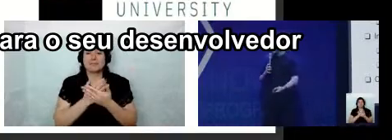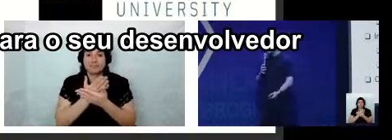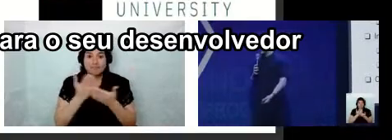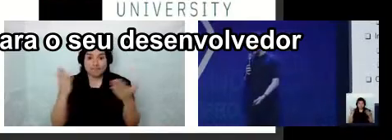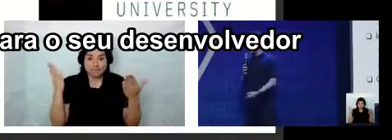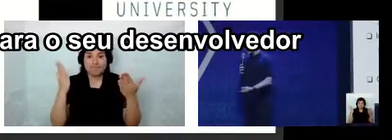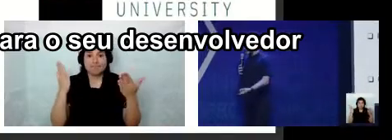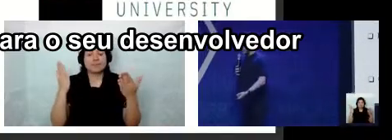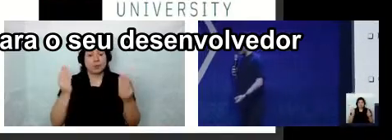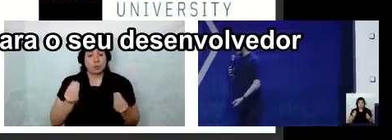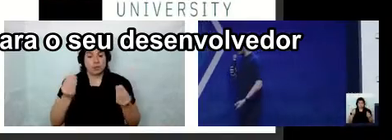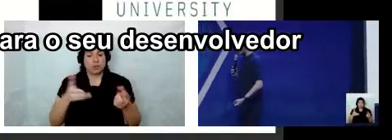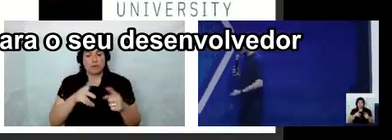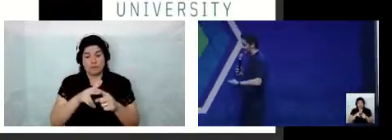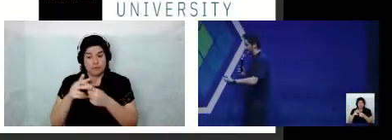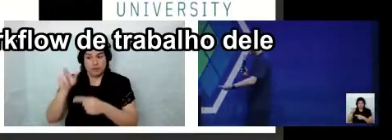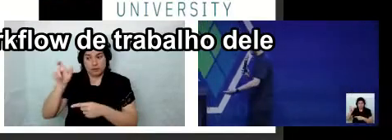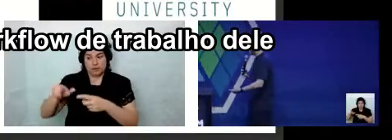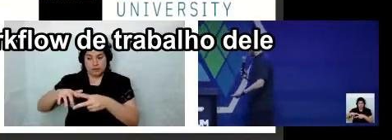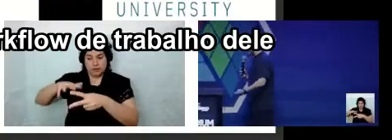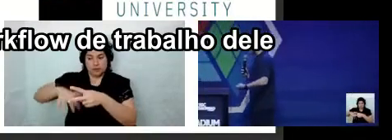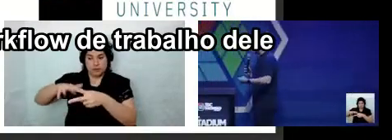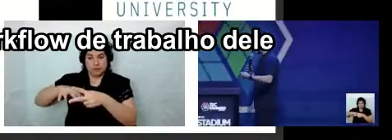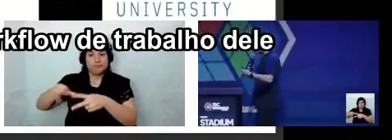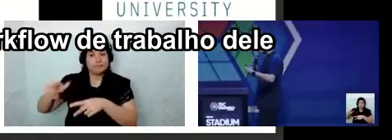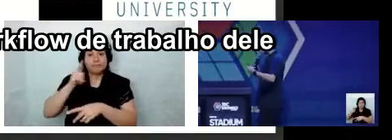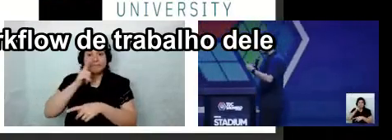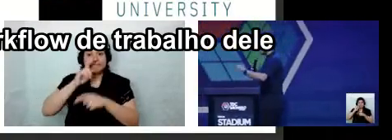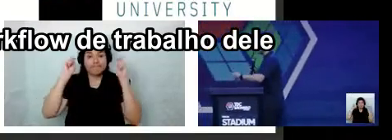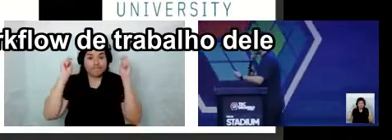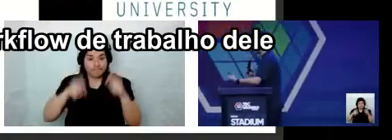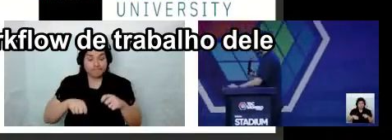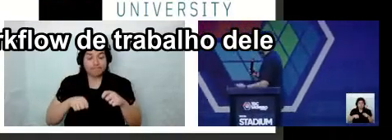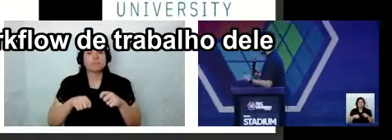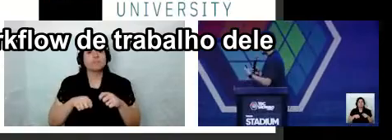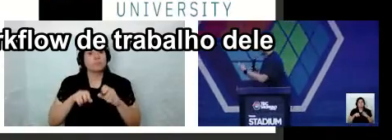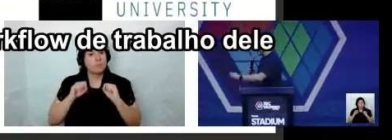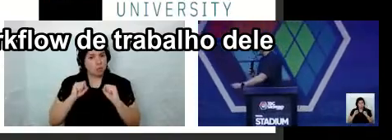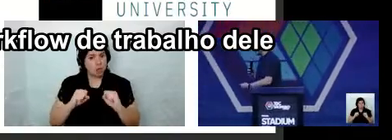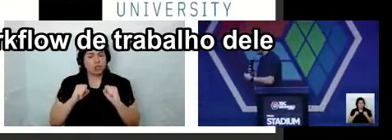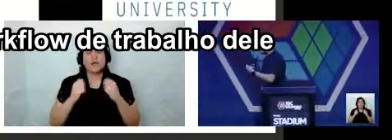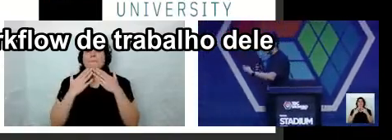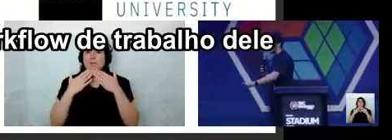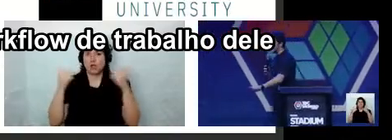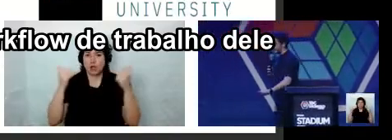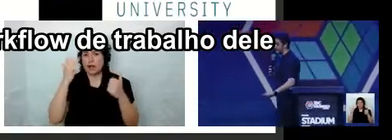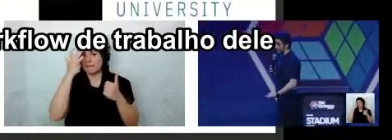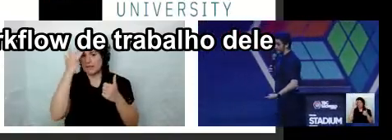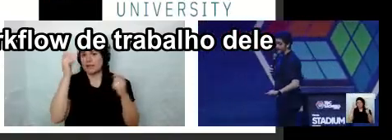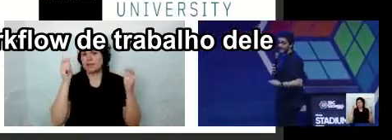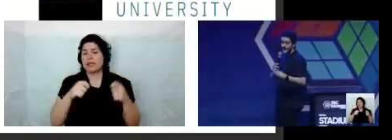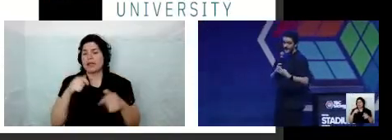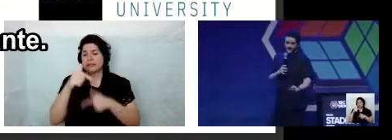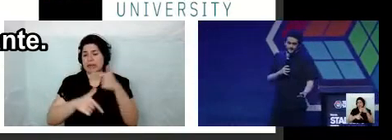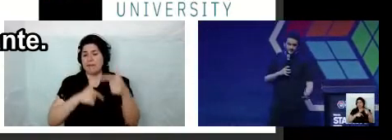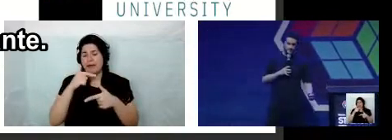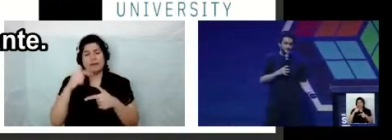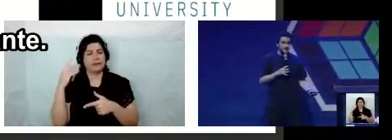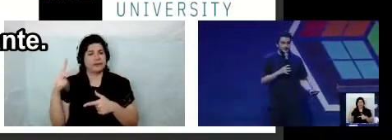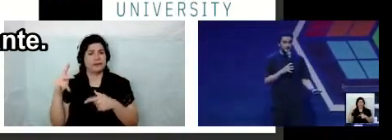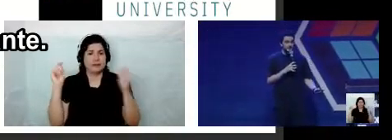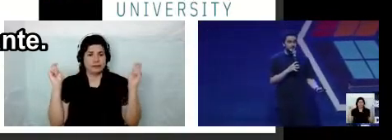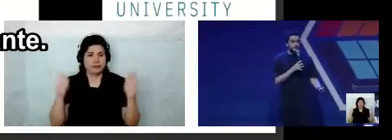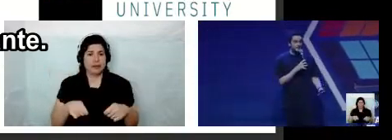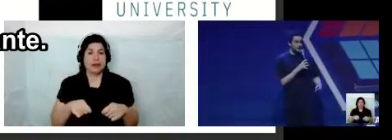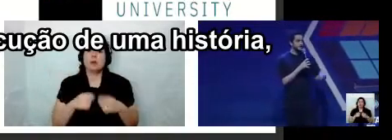você fornecer ferramentas para o seu desenvolvedor para que ele possa, para que ele possa melhorar e facilitar o workflow de trabalho dele é